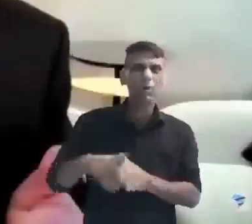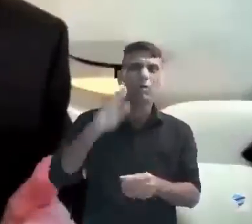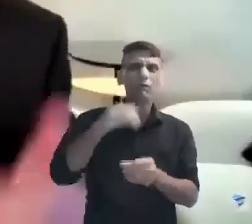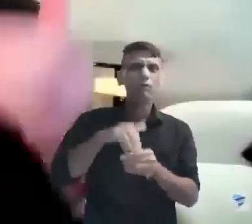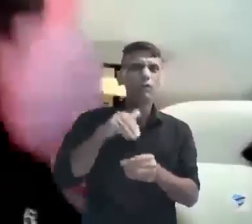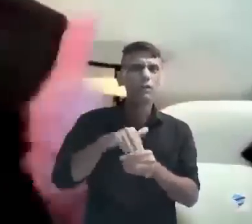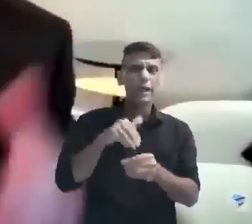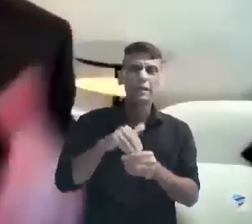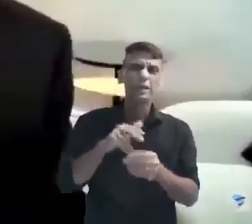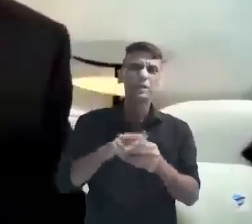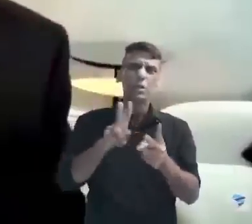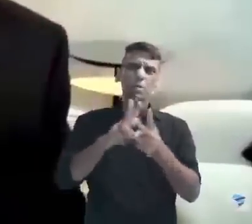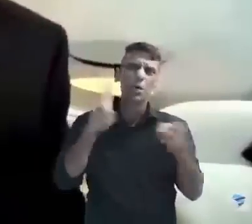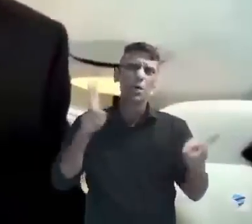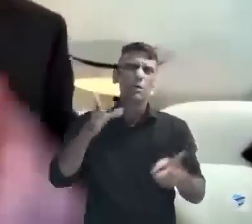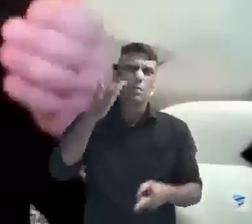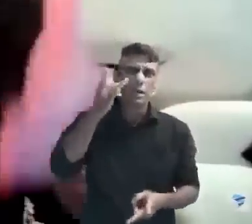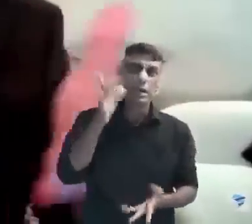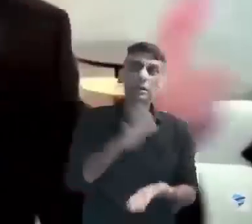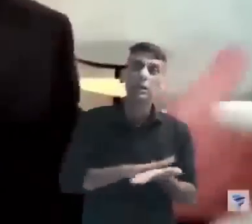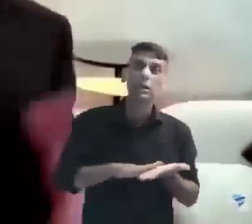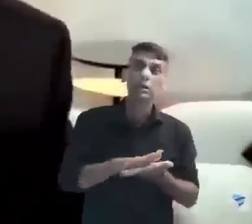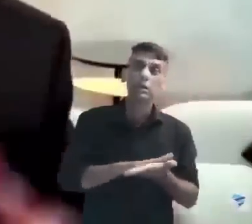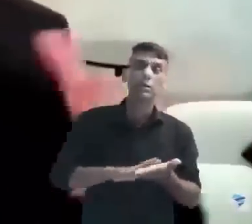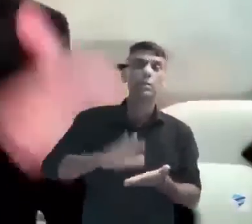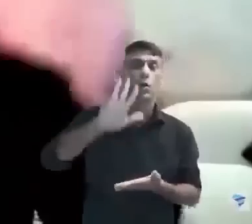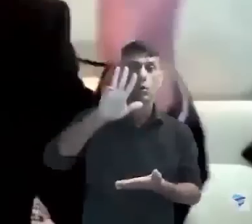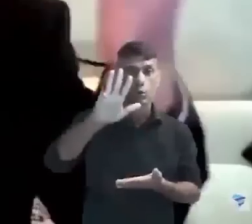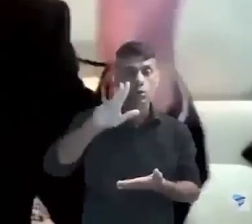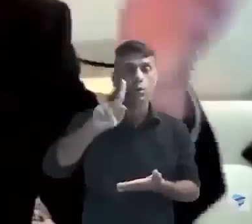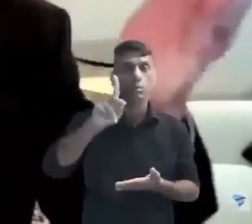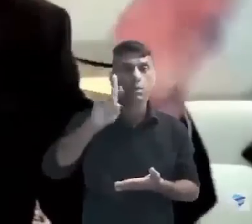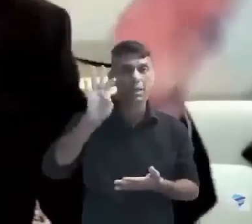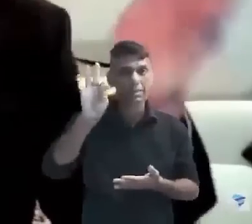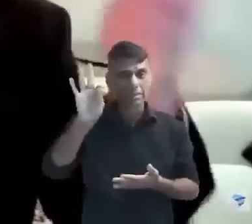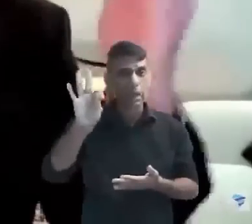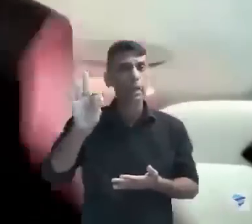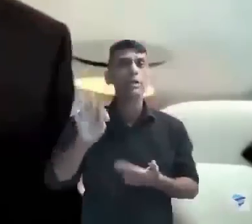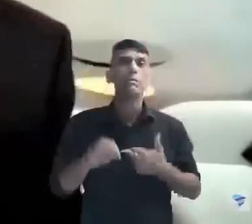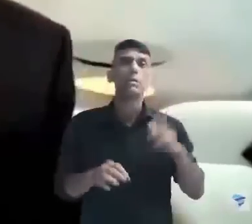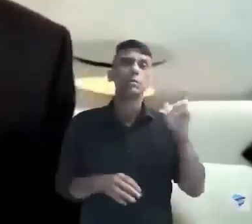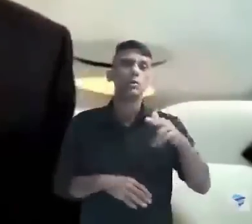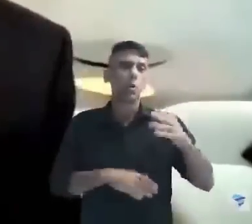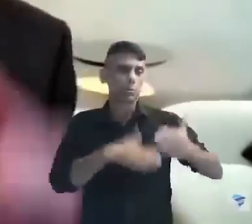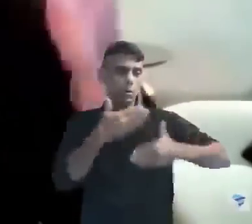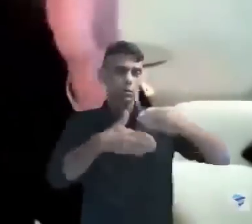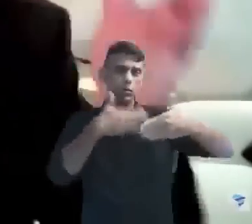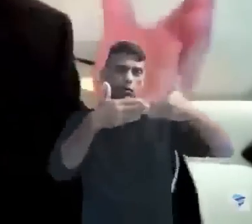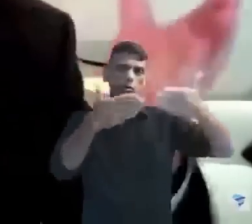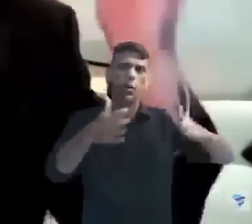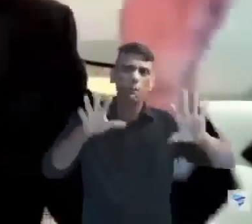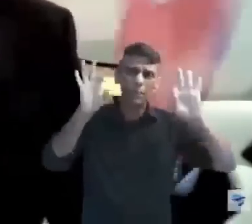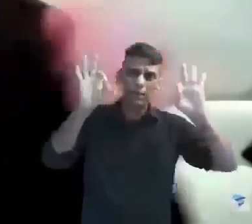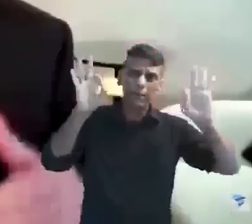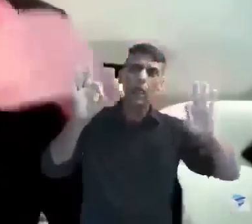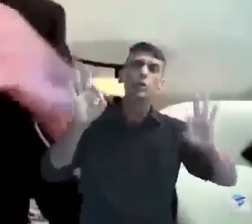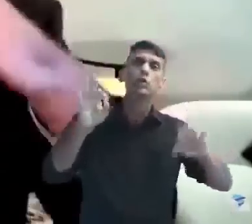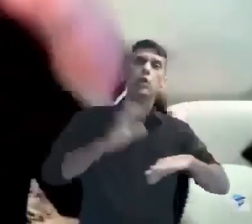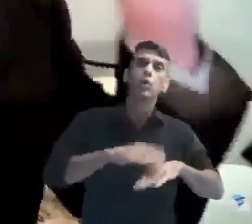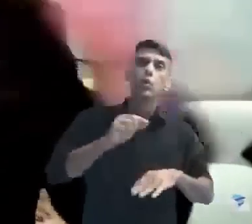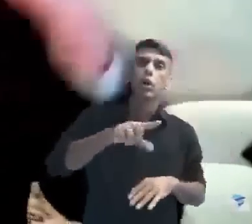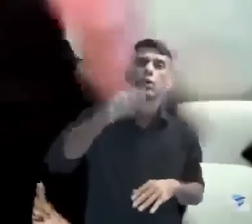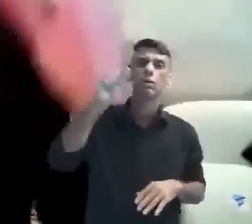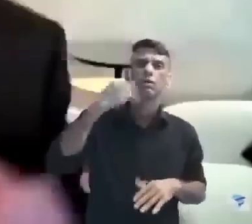virtual, sem presença de ninguém, e o Lula e o PT representando o progressismo brasileiro, o privilégio de ter sido escolhido